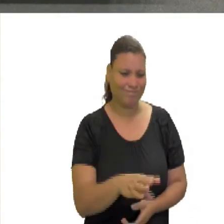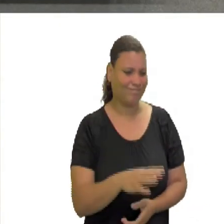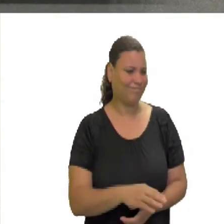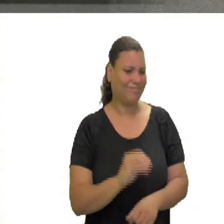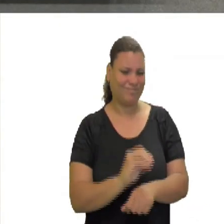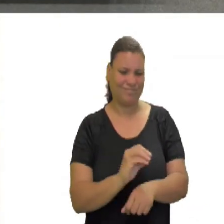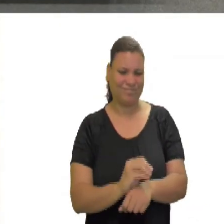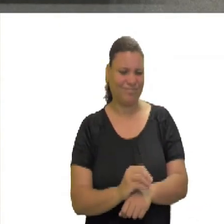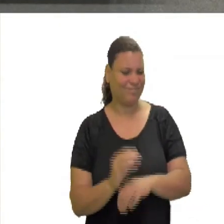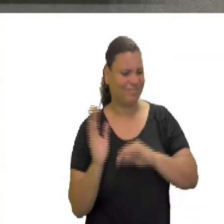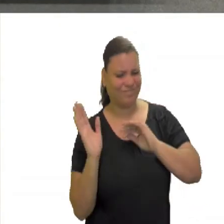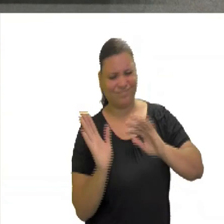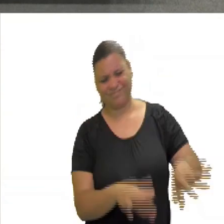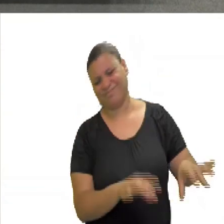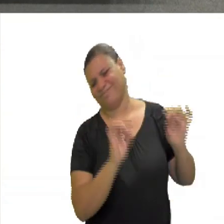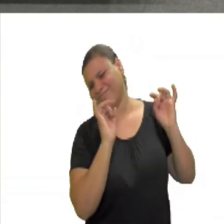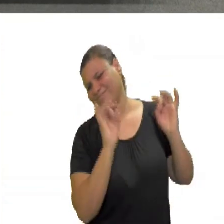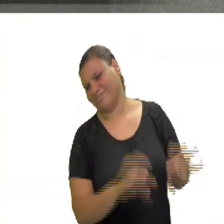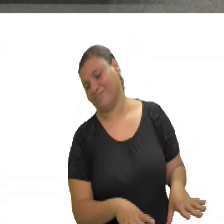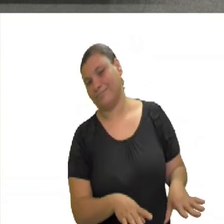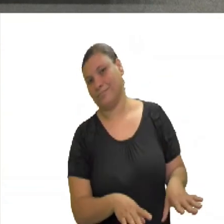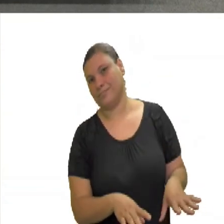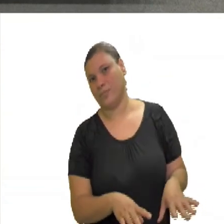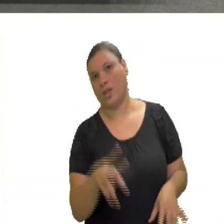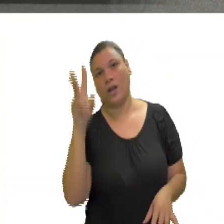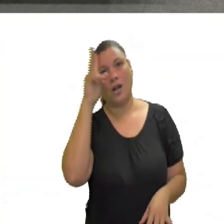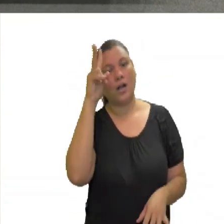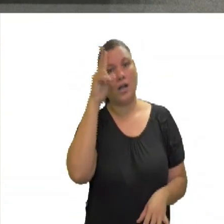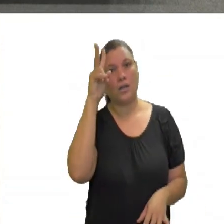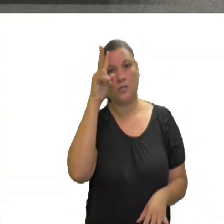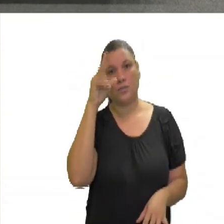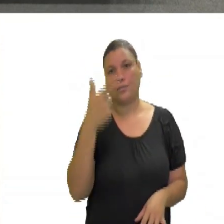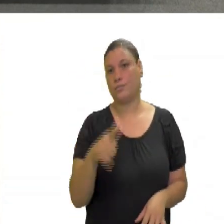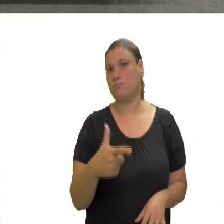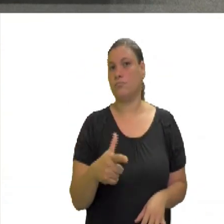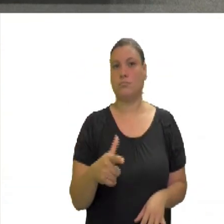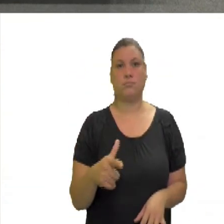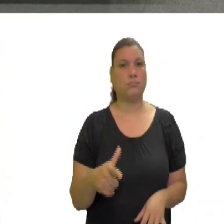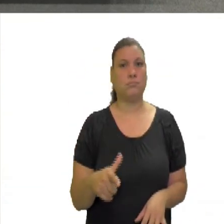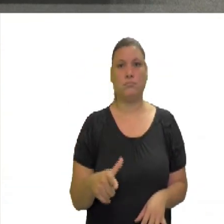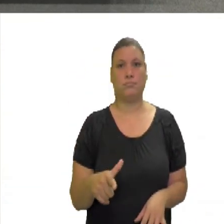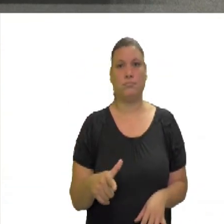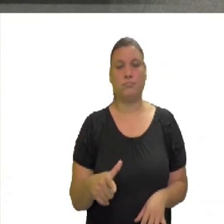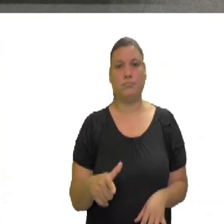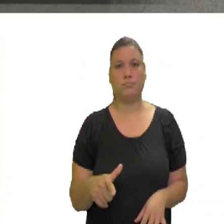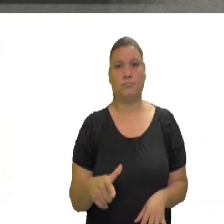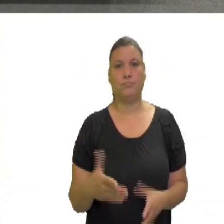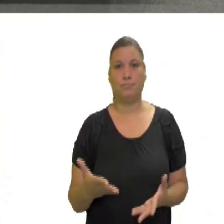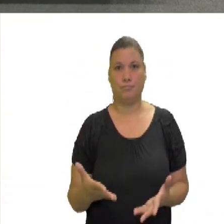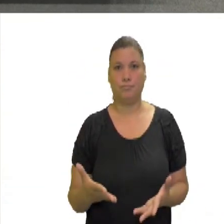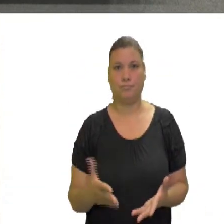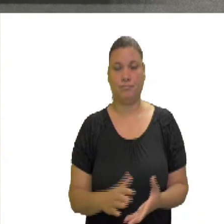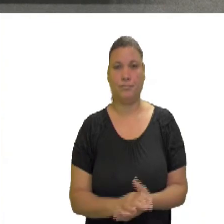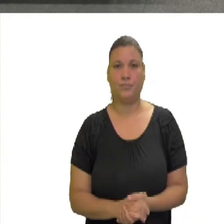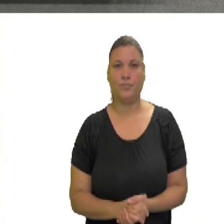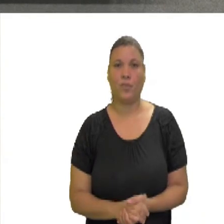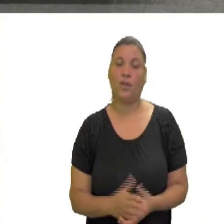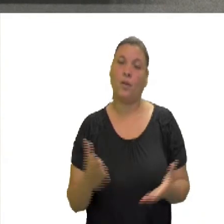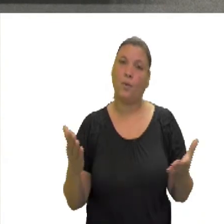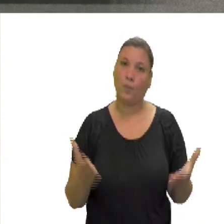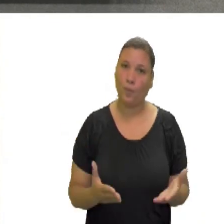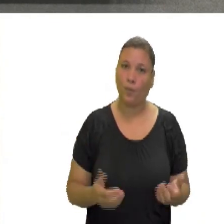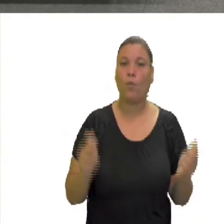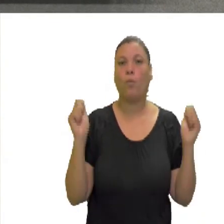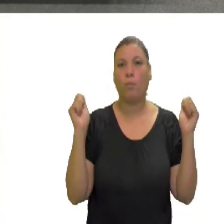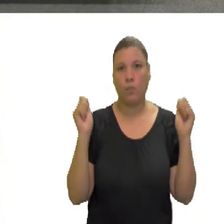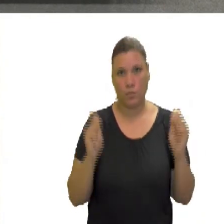tivesse mantido, a gente não teria uma história viva, como viver essa história da estrada real. Então hoje é